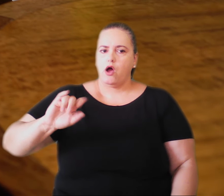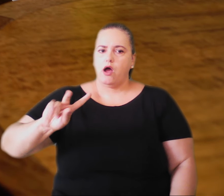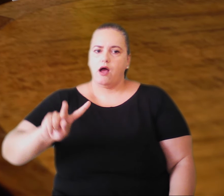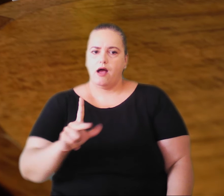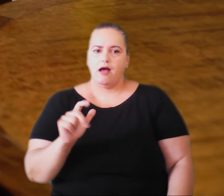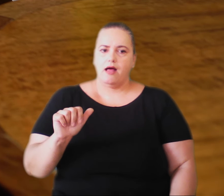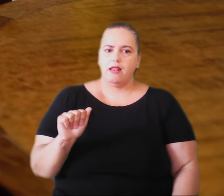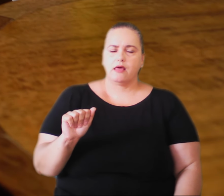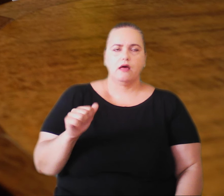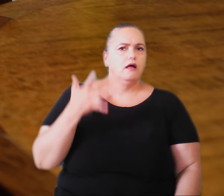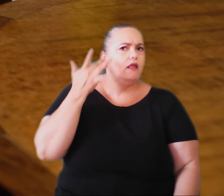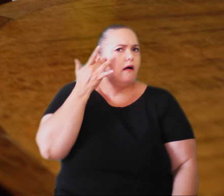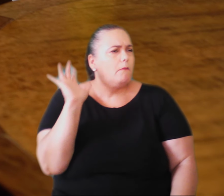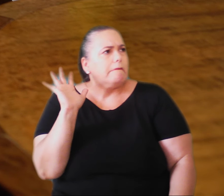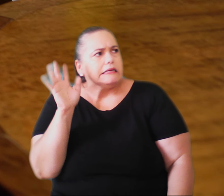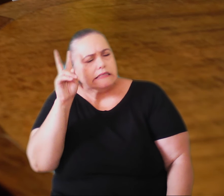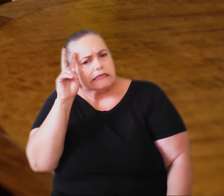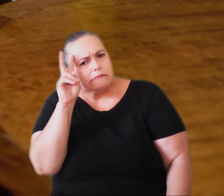Não.